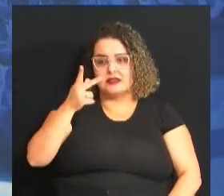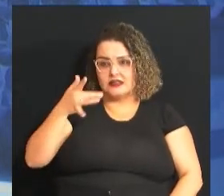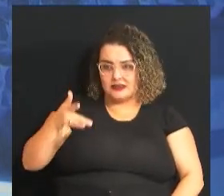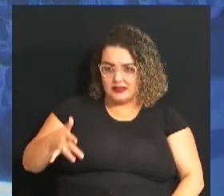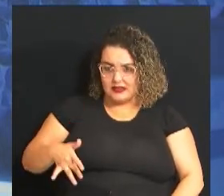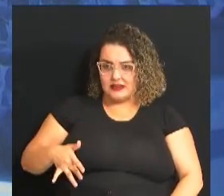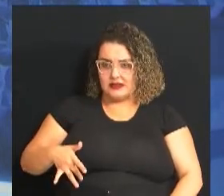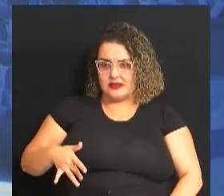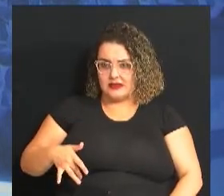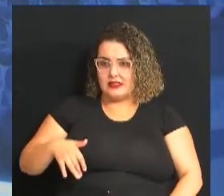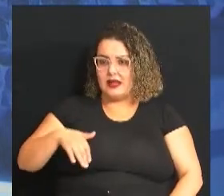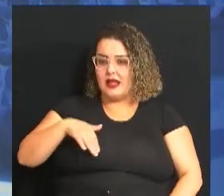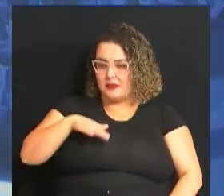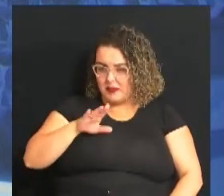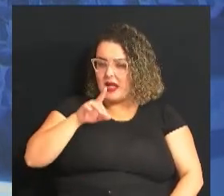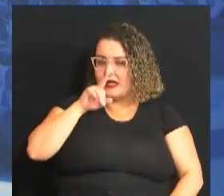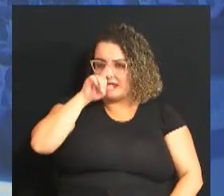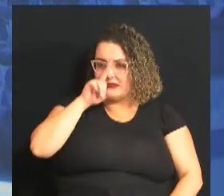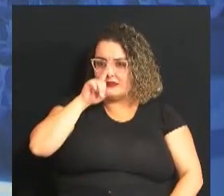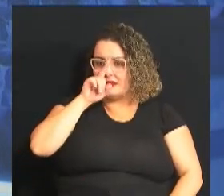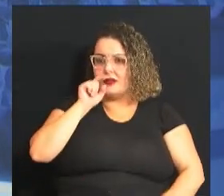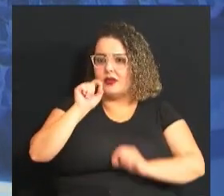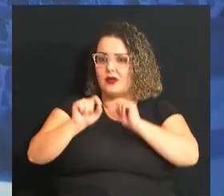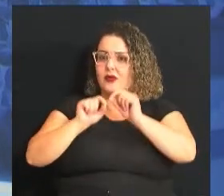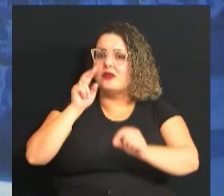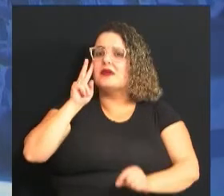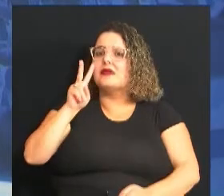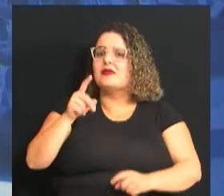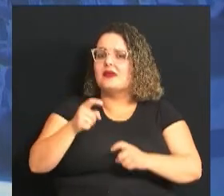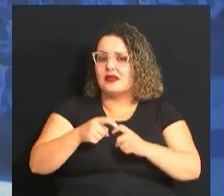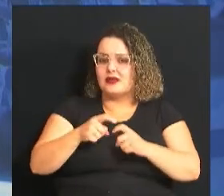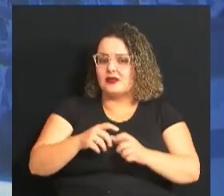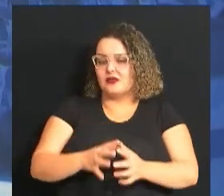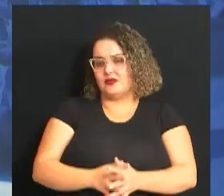sendo mais perigoso? O que o senhor vê, doutor?